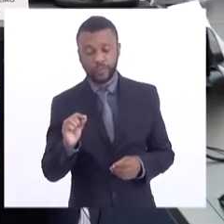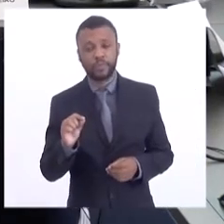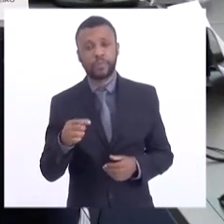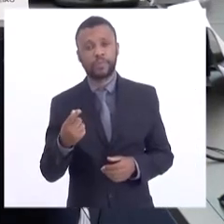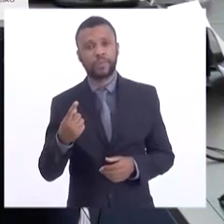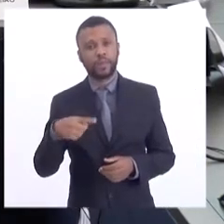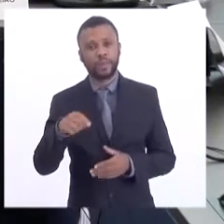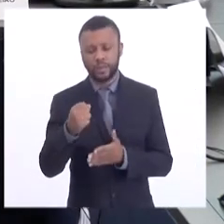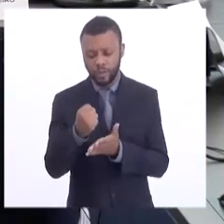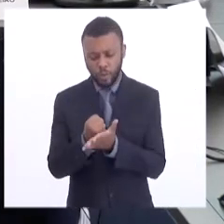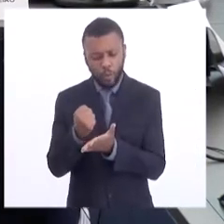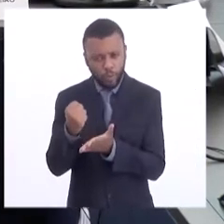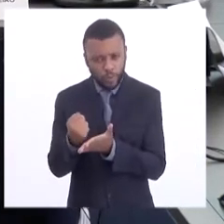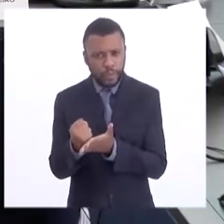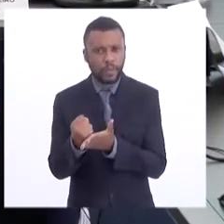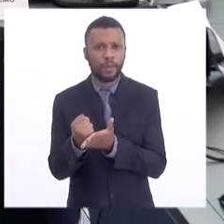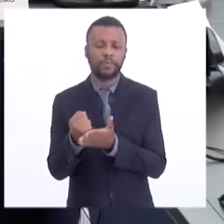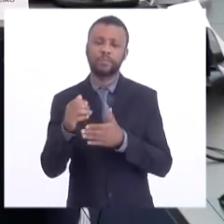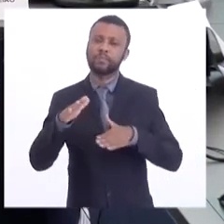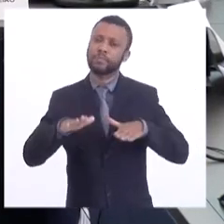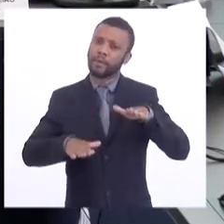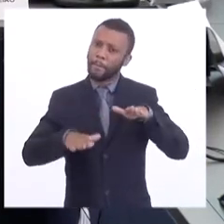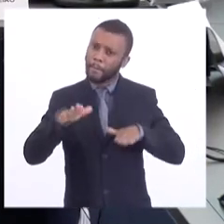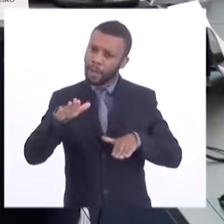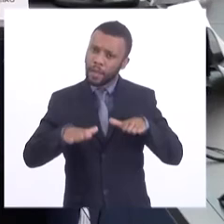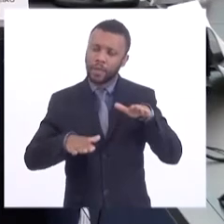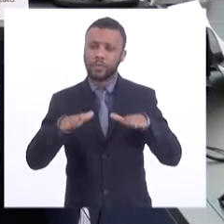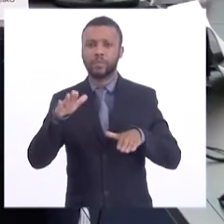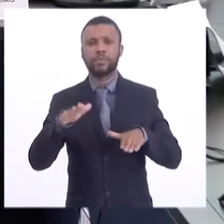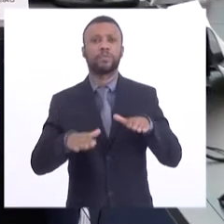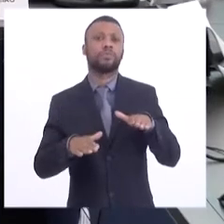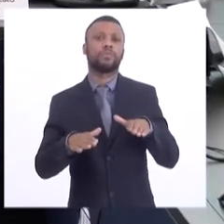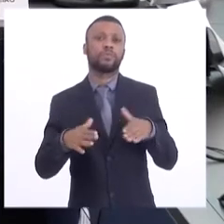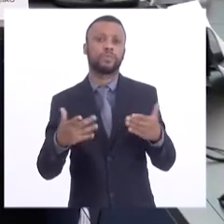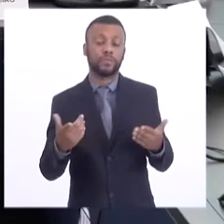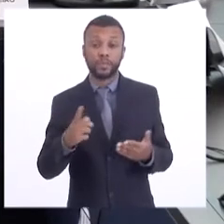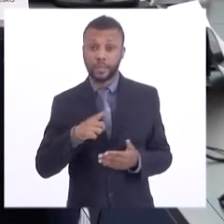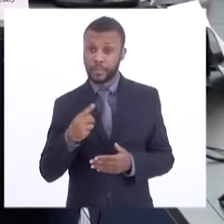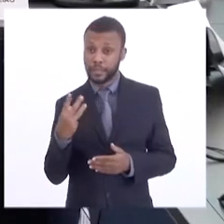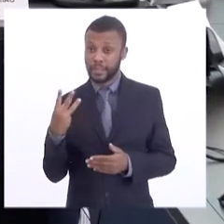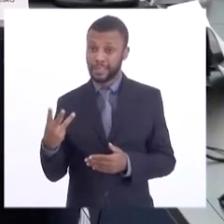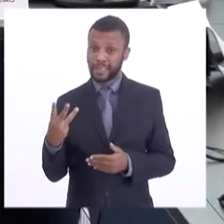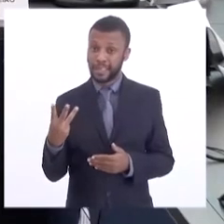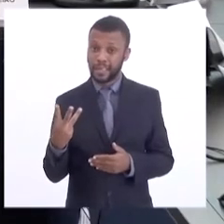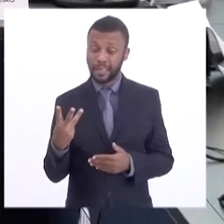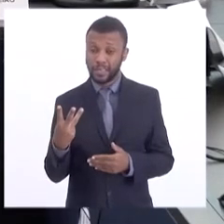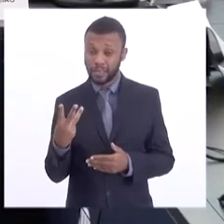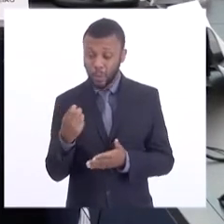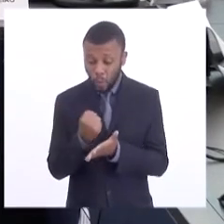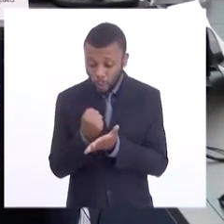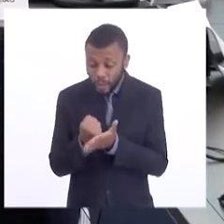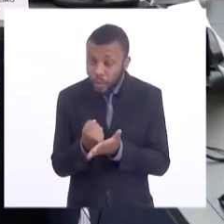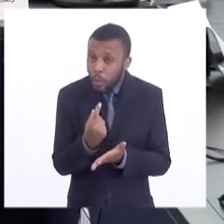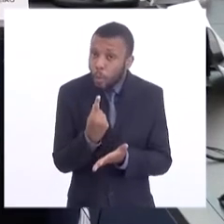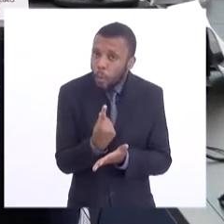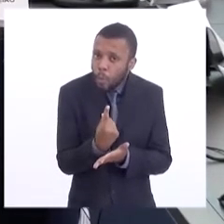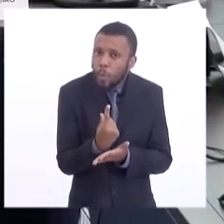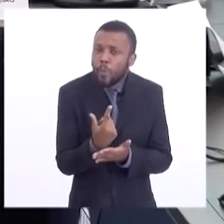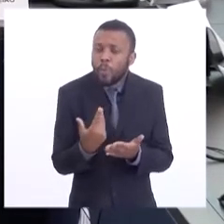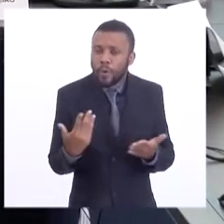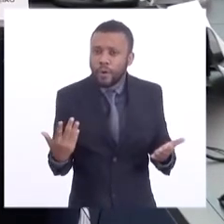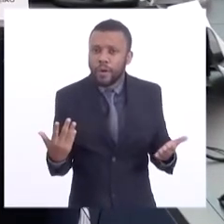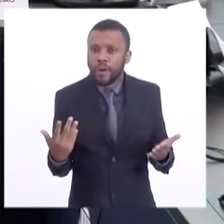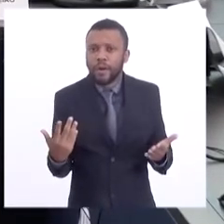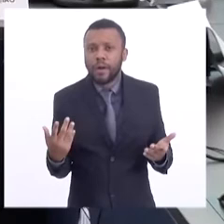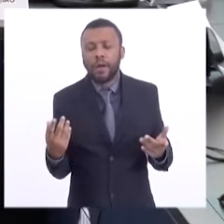Esses contratos pelo menos hoje se vão ser três pelo menos um se